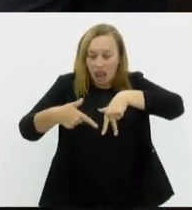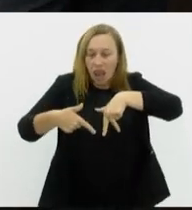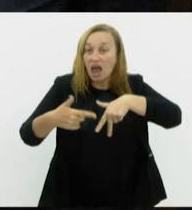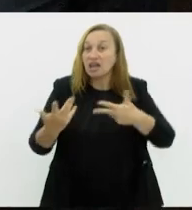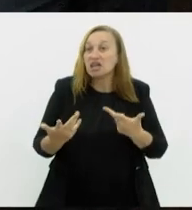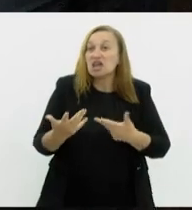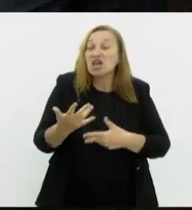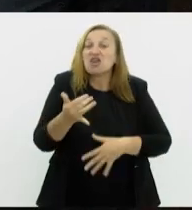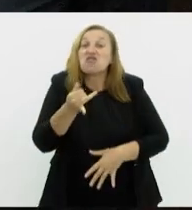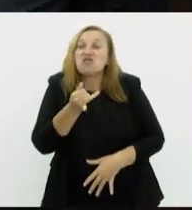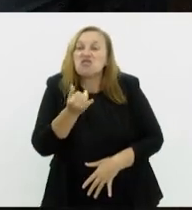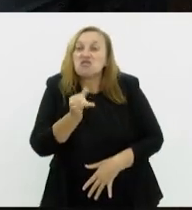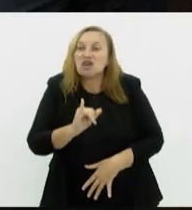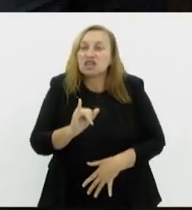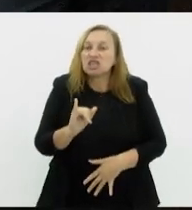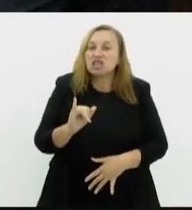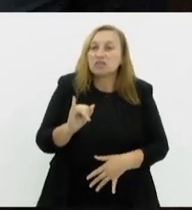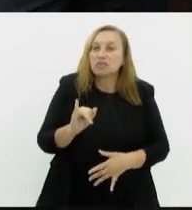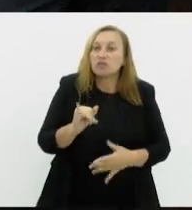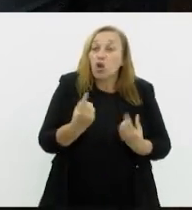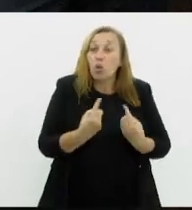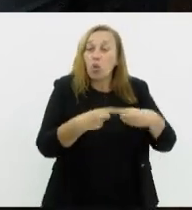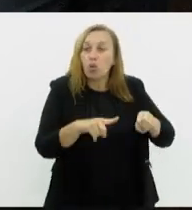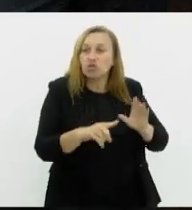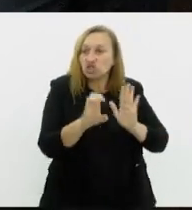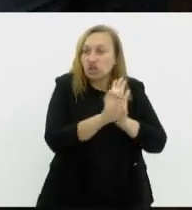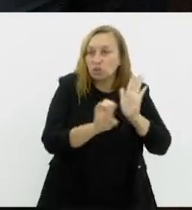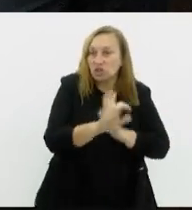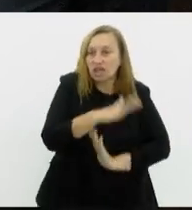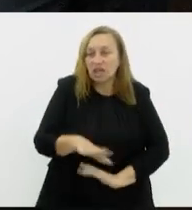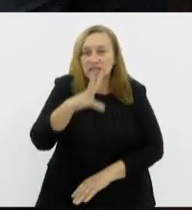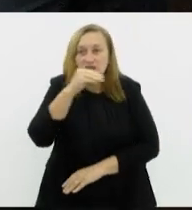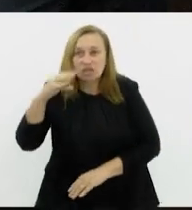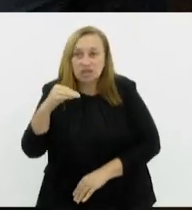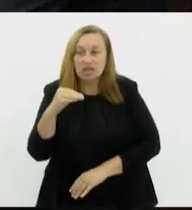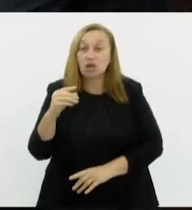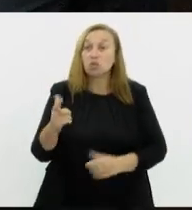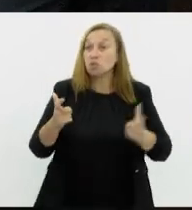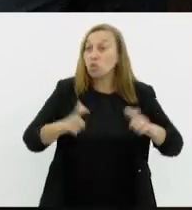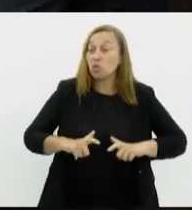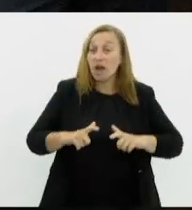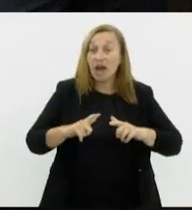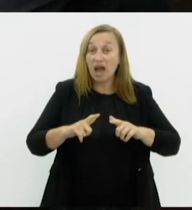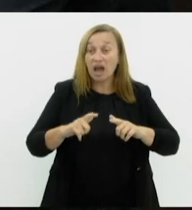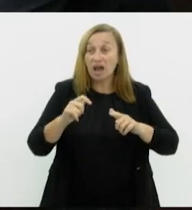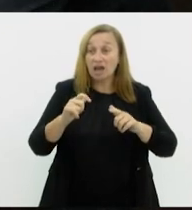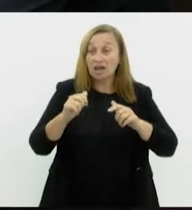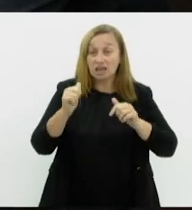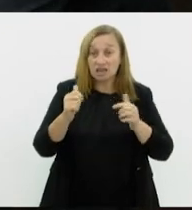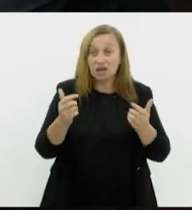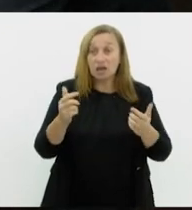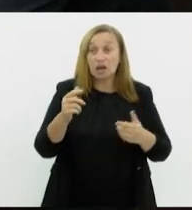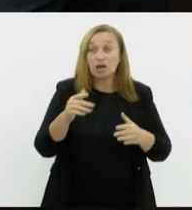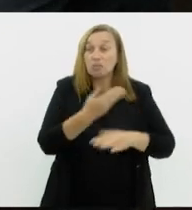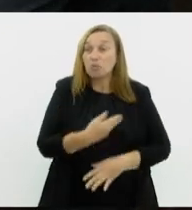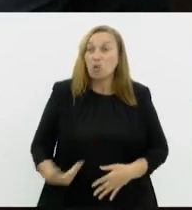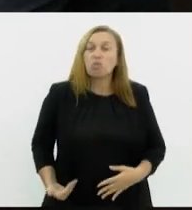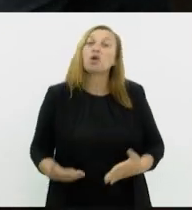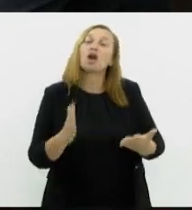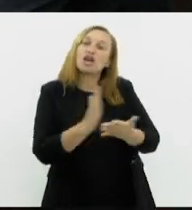do Adolescente, num espaço público. E aí me dá certa esperança, porque Vossa Excelência, em alguns lampejos de